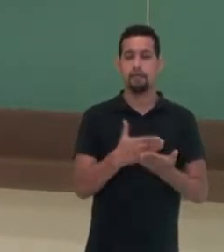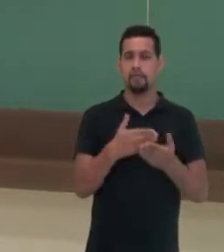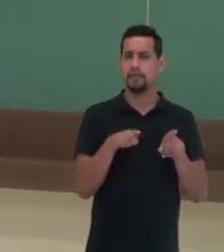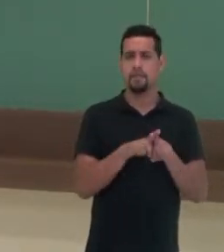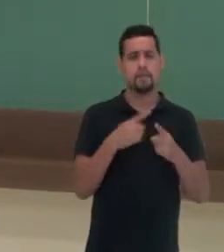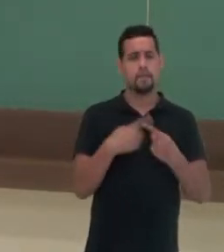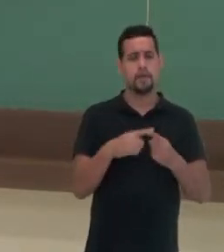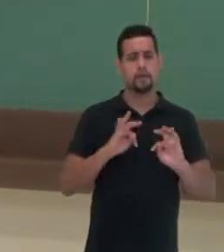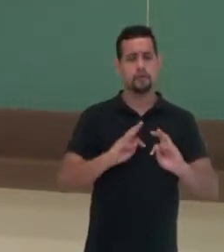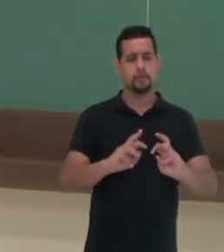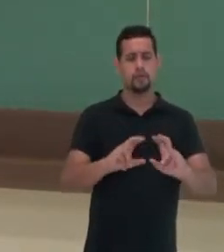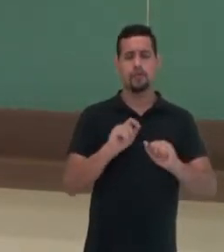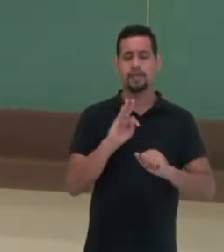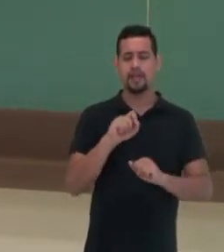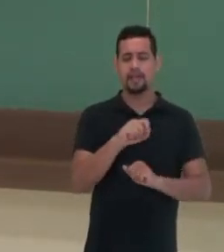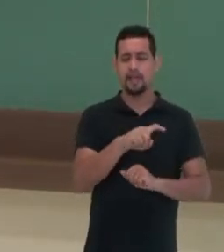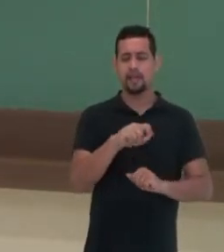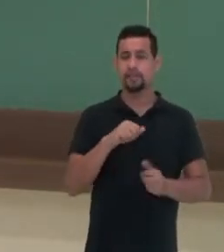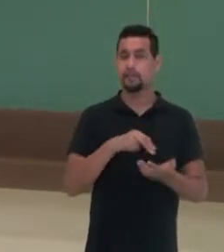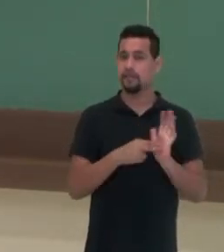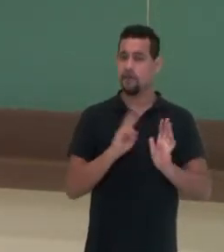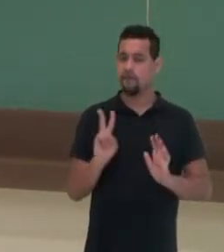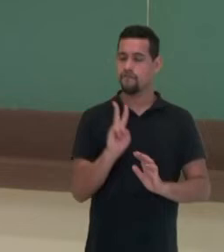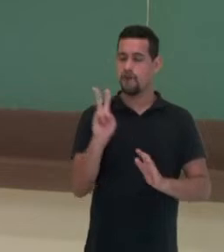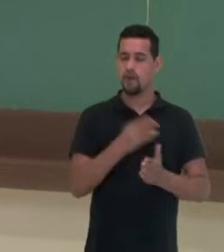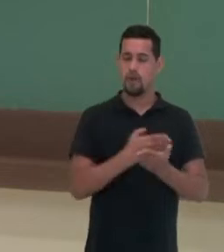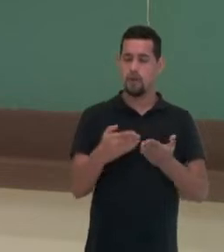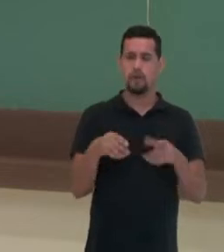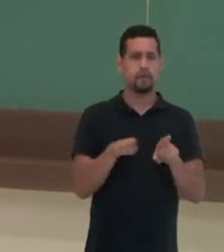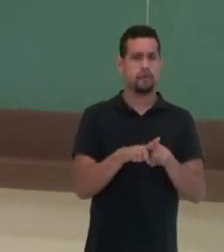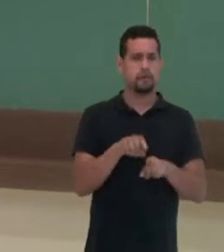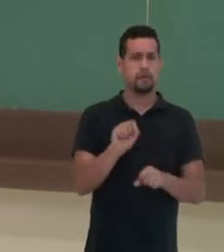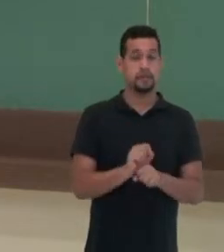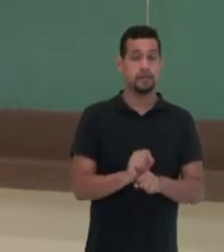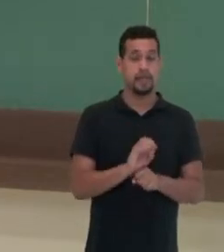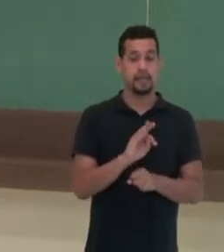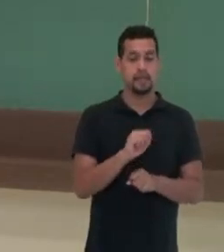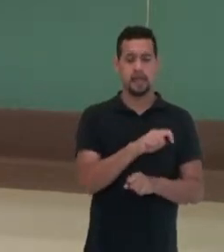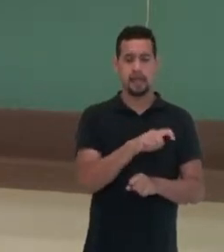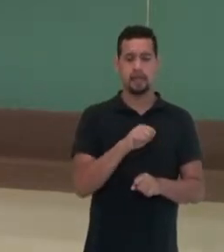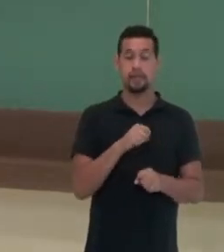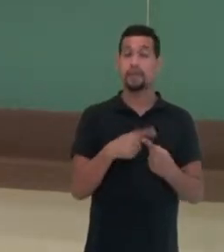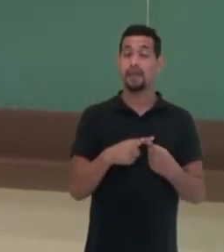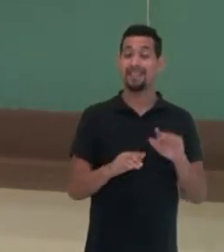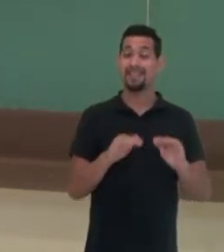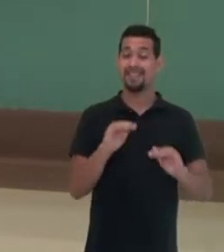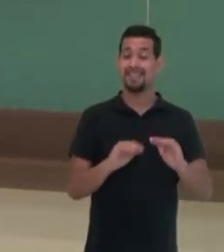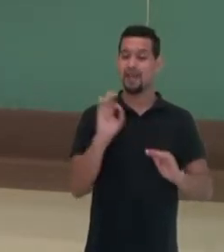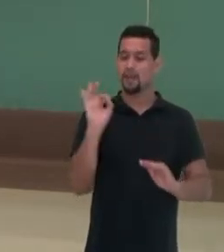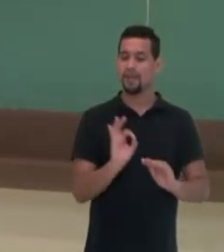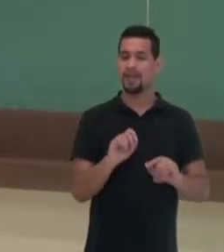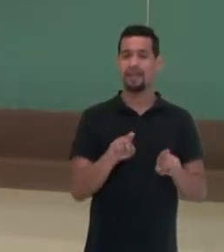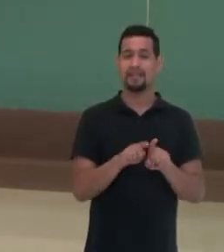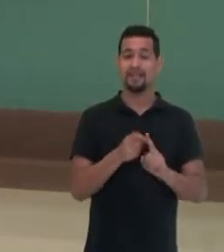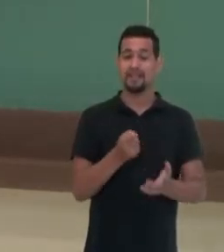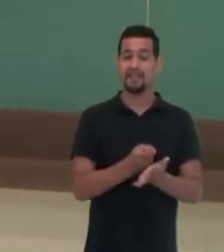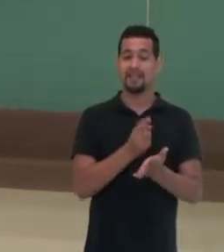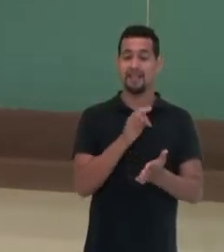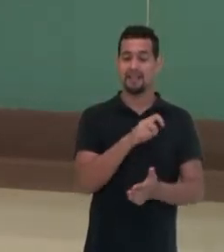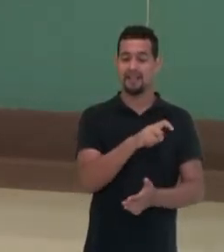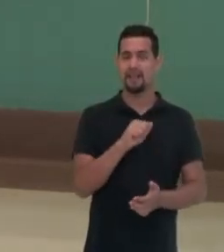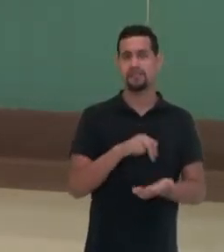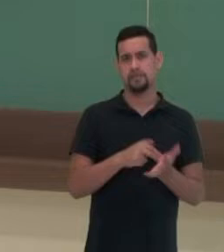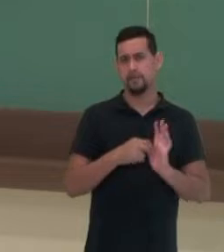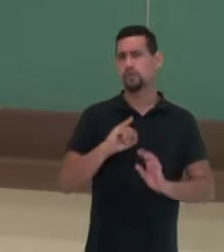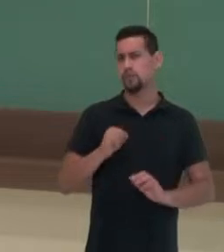porque toda taxa é baseada nesse valor inicial, pela taxa, porque depende da porcentagem da taxa que vai ser o